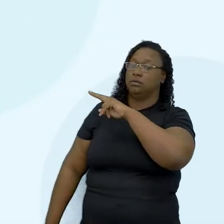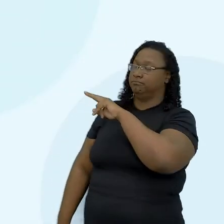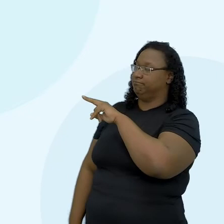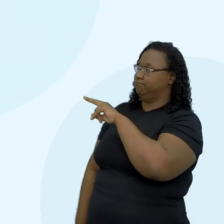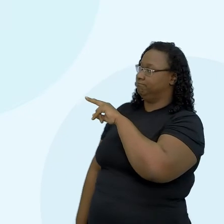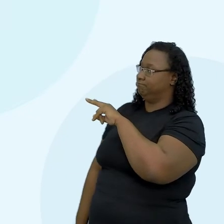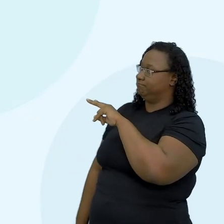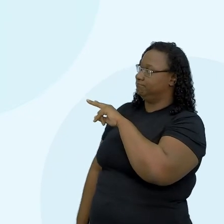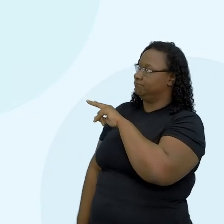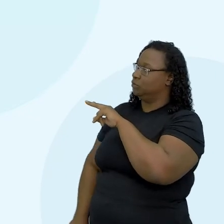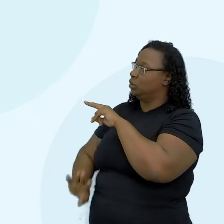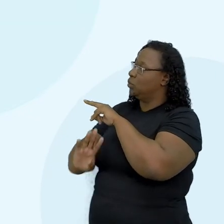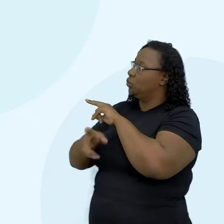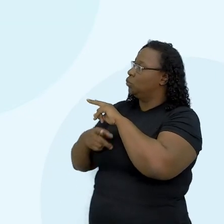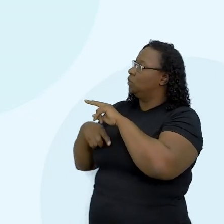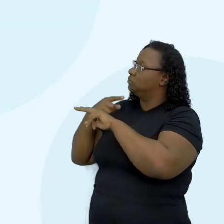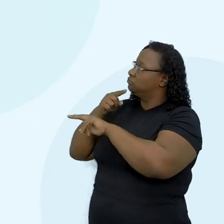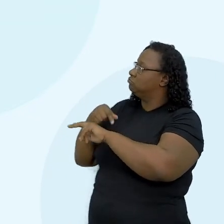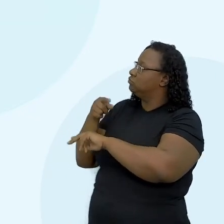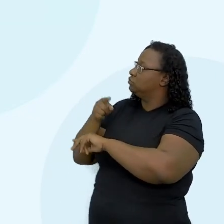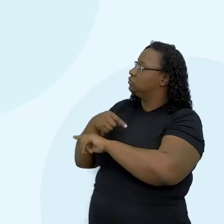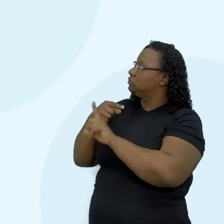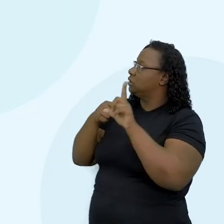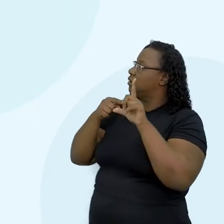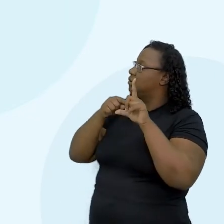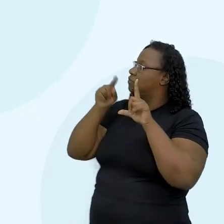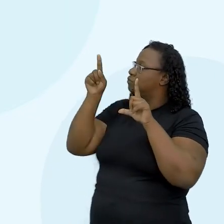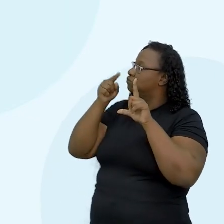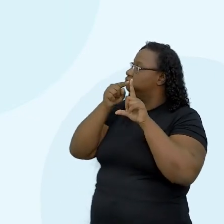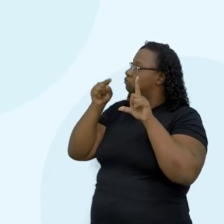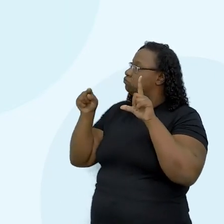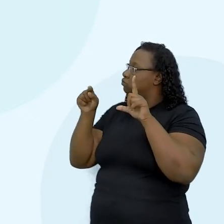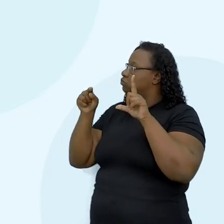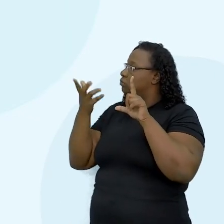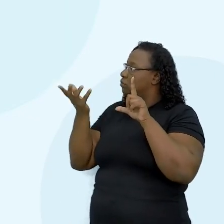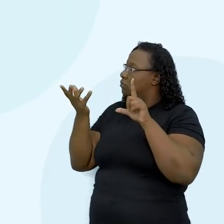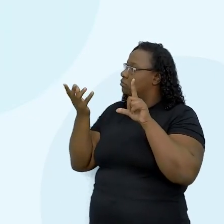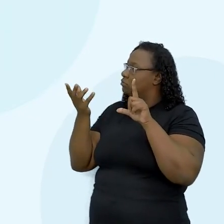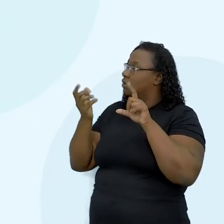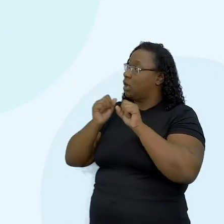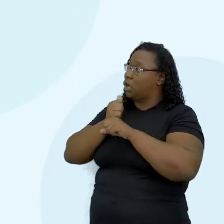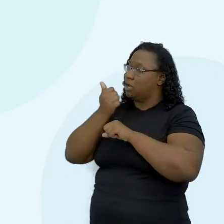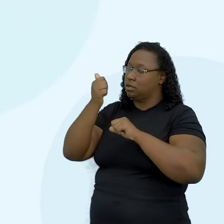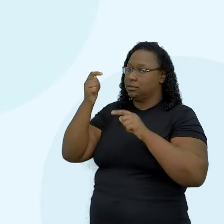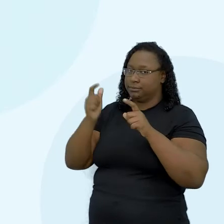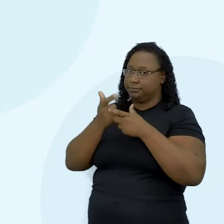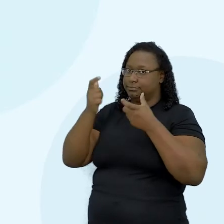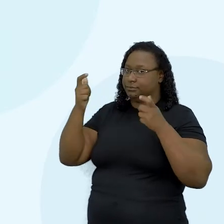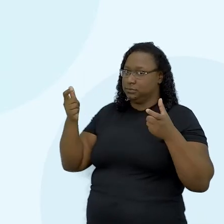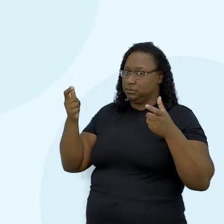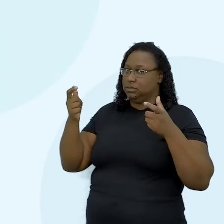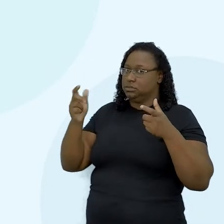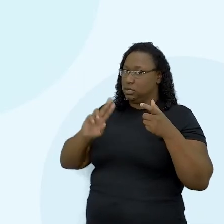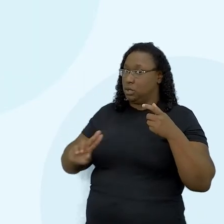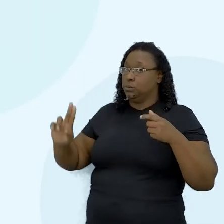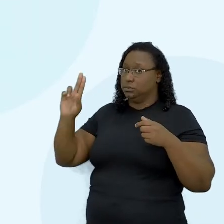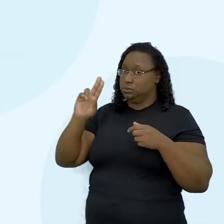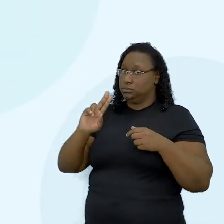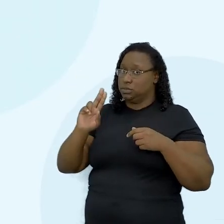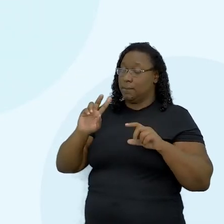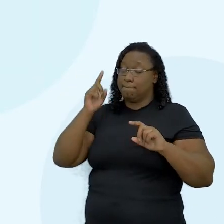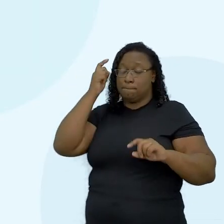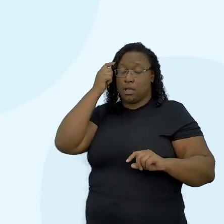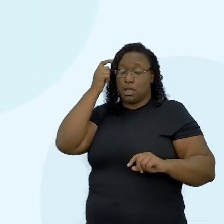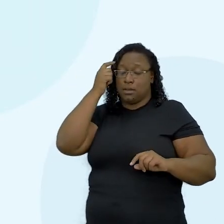telinha, quando você multiplica um eixo pelo outro, você dá outra grandeza, que é o consumo. Uhum. Só que quando você faz isso, você tem que pensar na